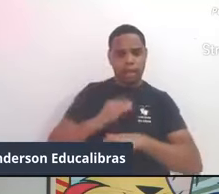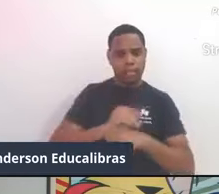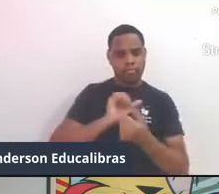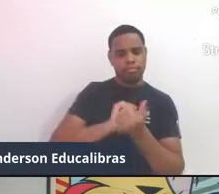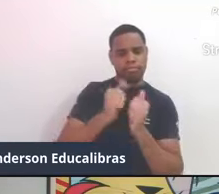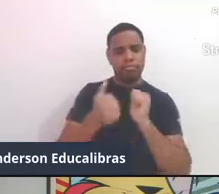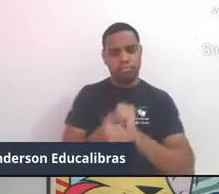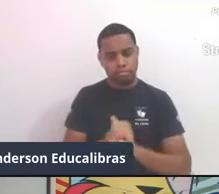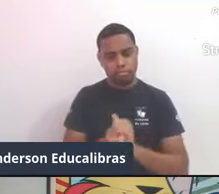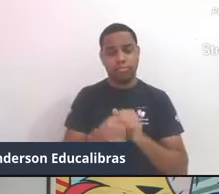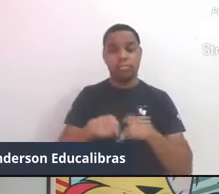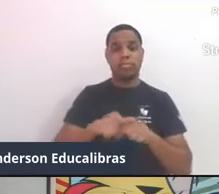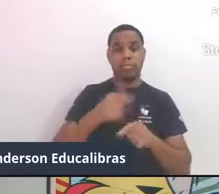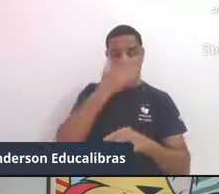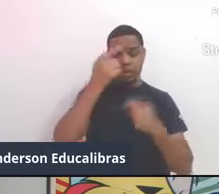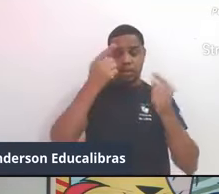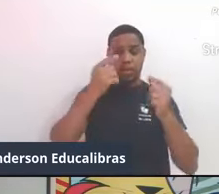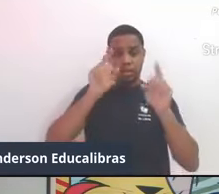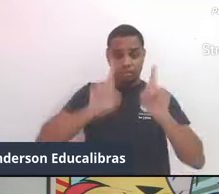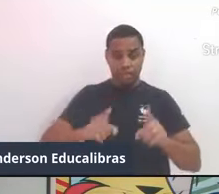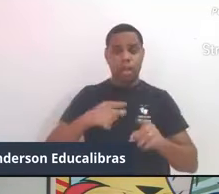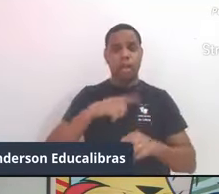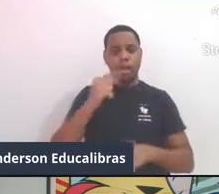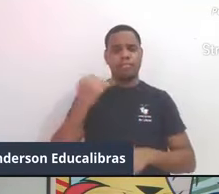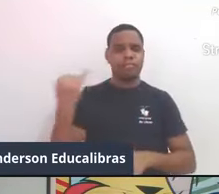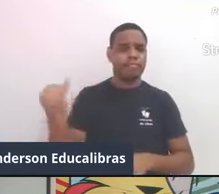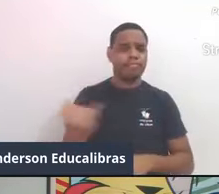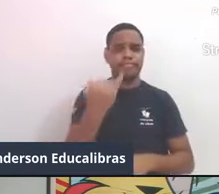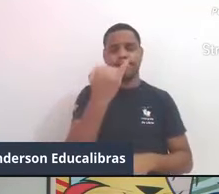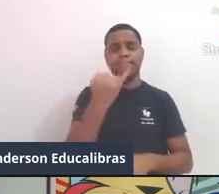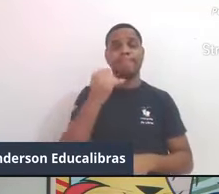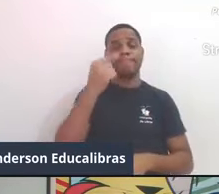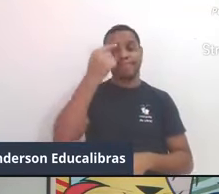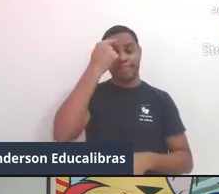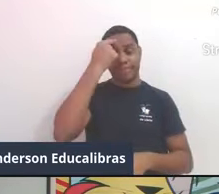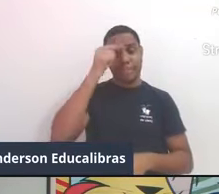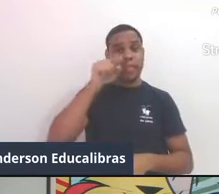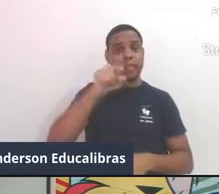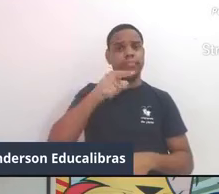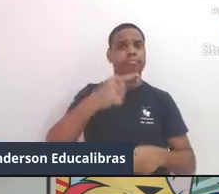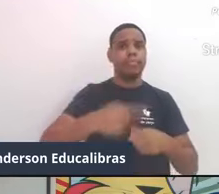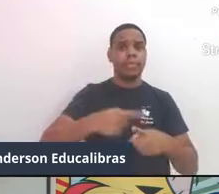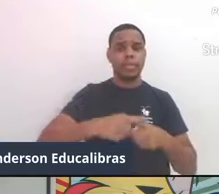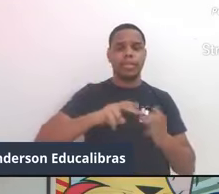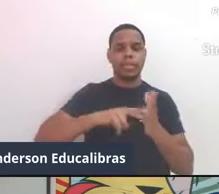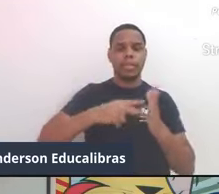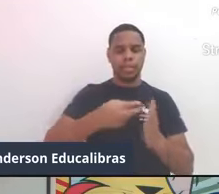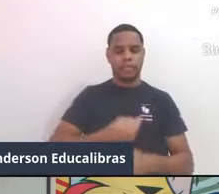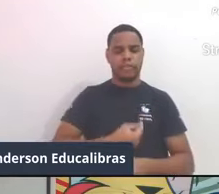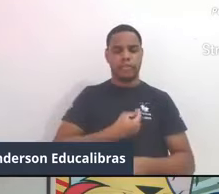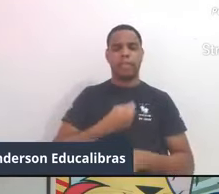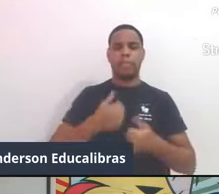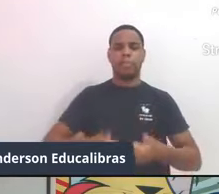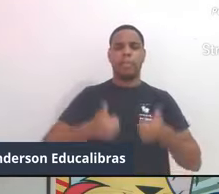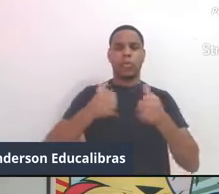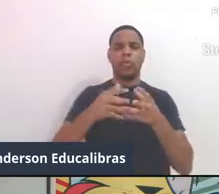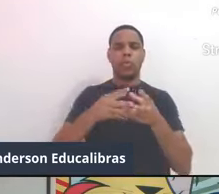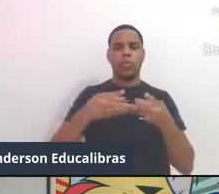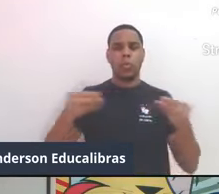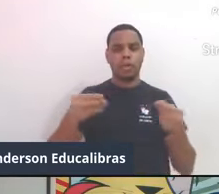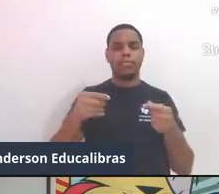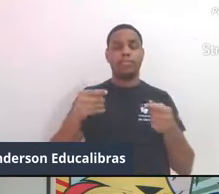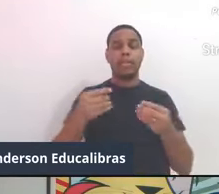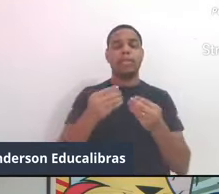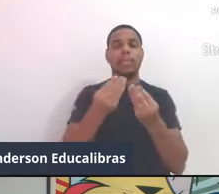especialmente deficiência física, é muito importante ser considerado, porque isso significa qualidade de vida, significa melhoria